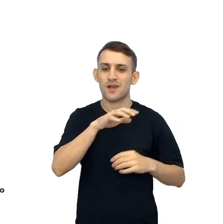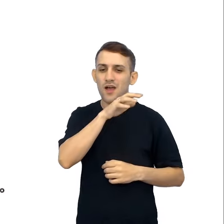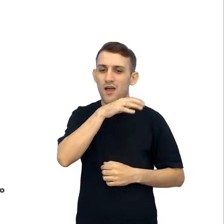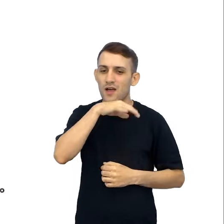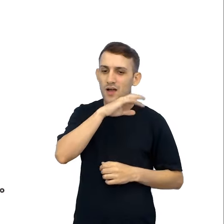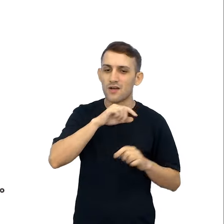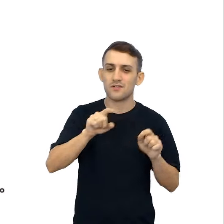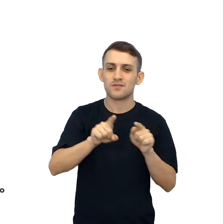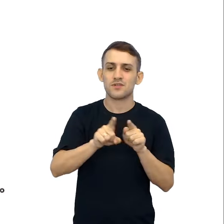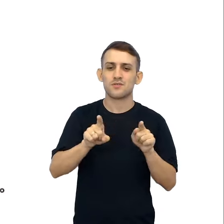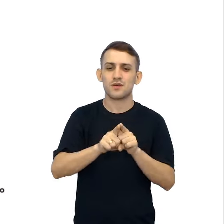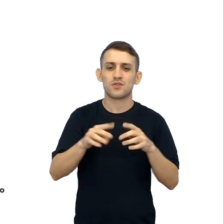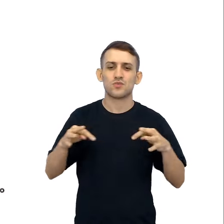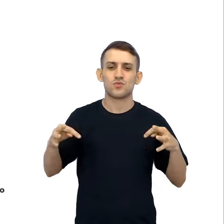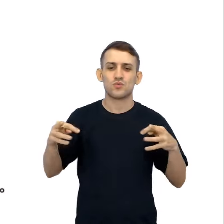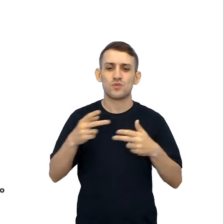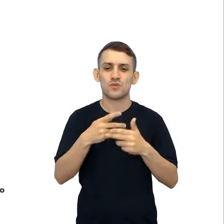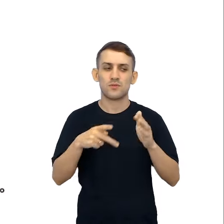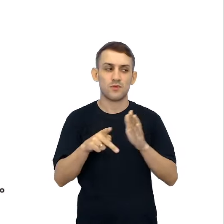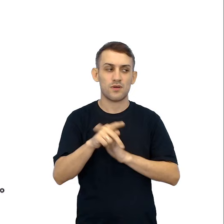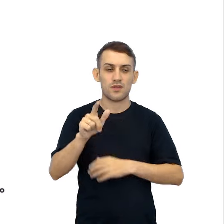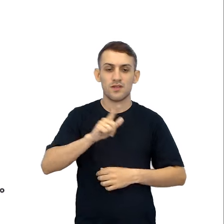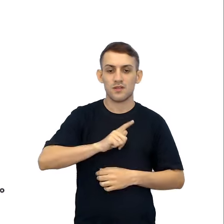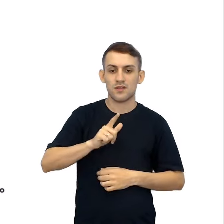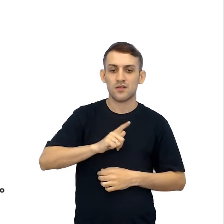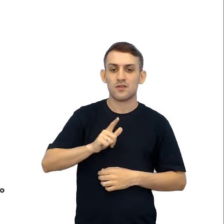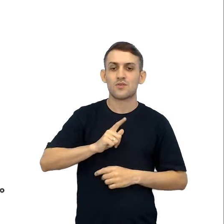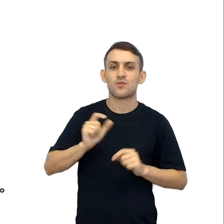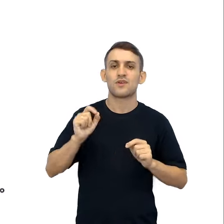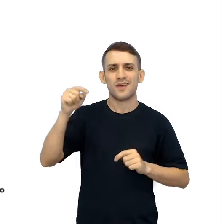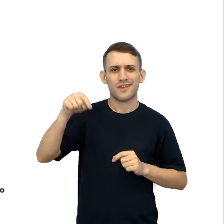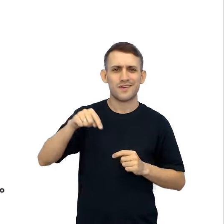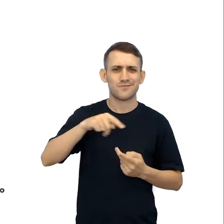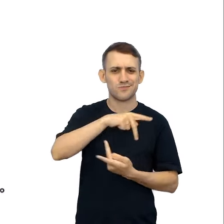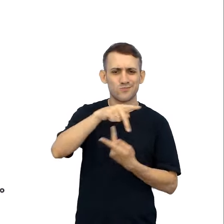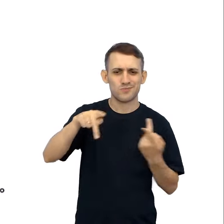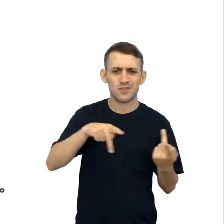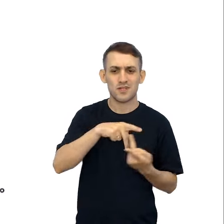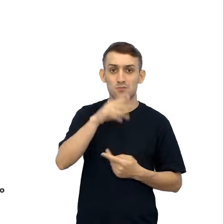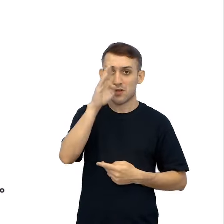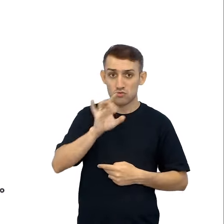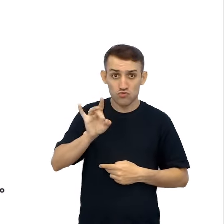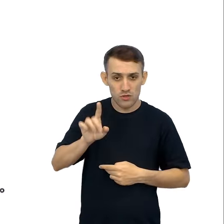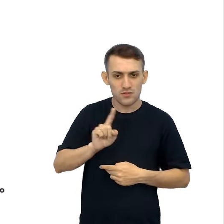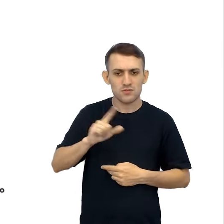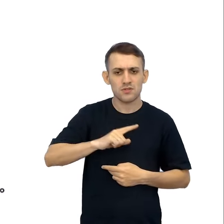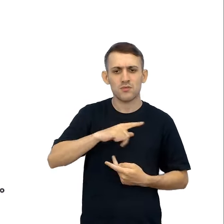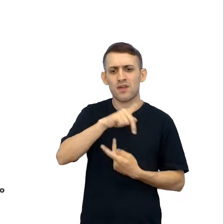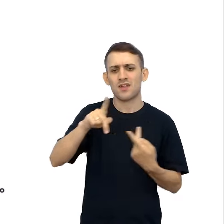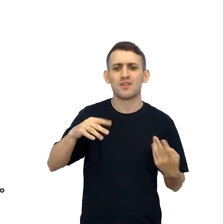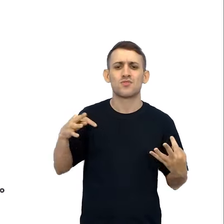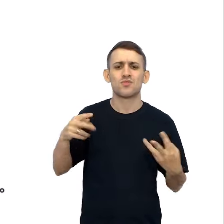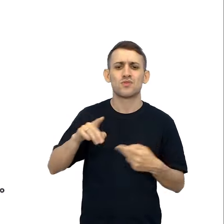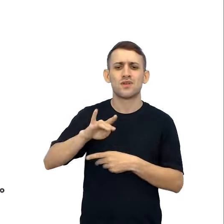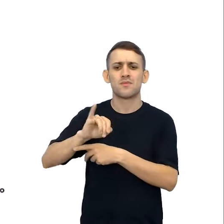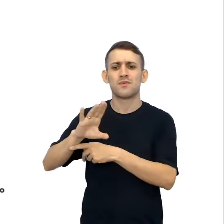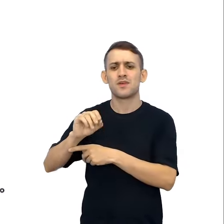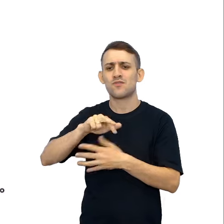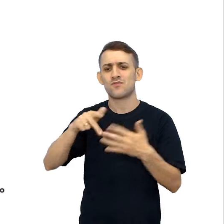né? A potencialidade que tudo isso tem para o planeta, não só para o Brasil, né? A biodiversidade.